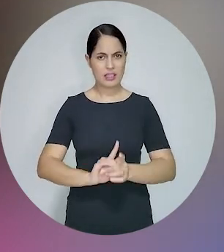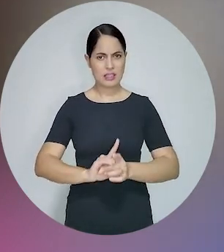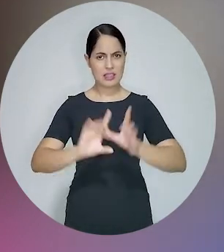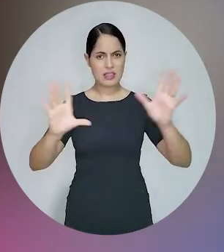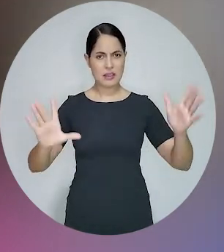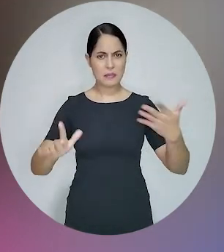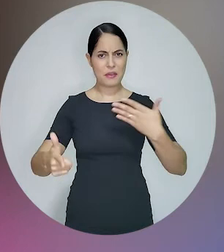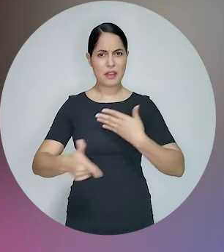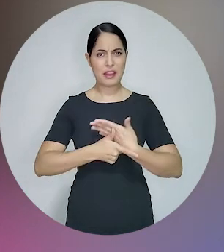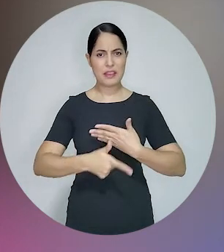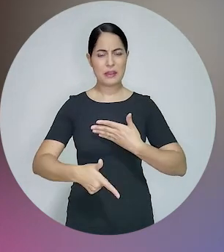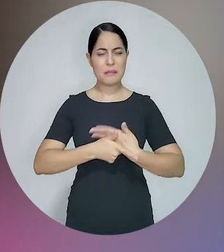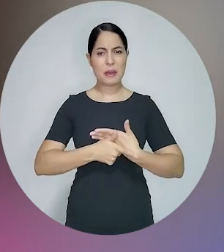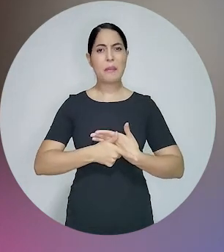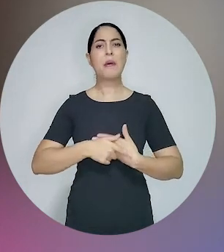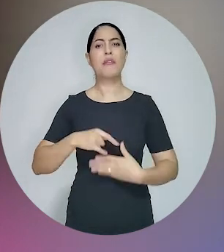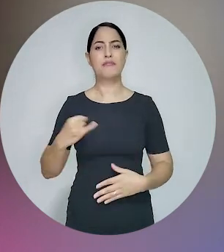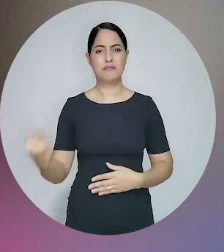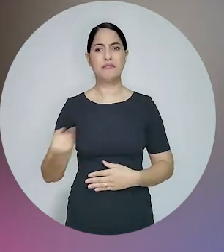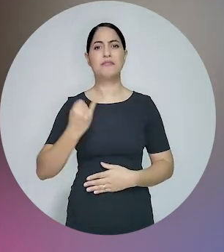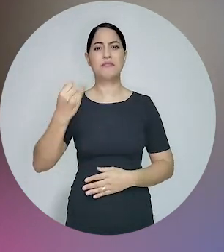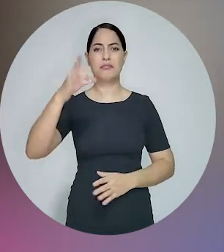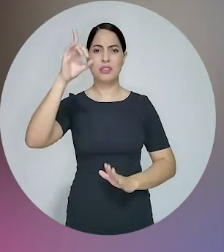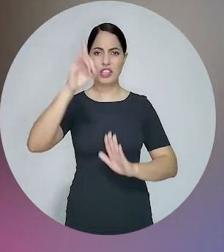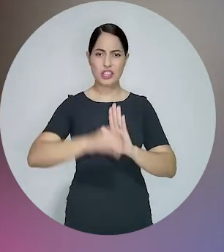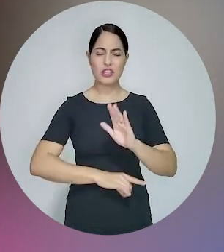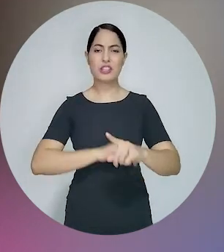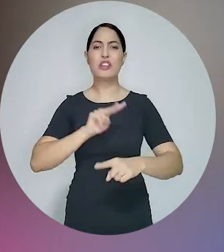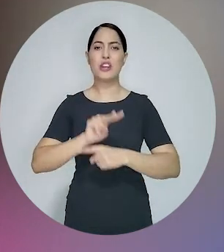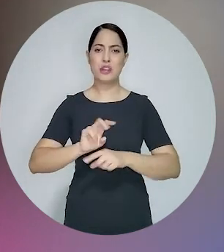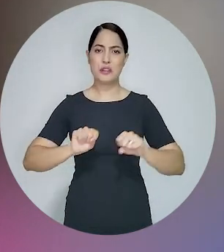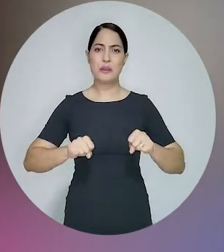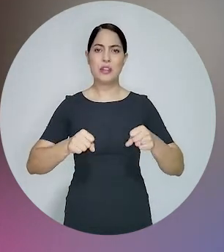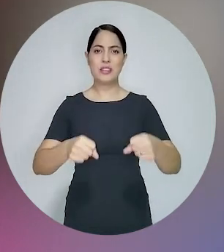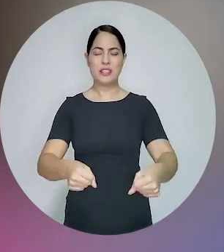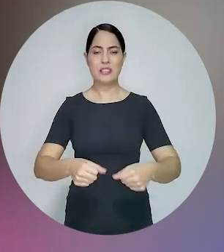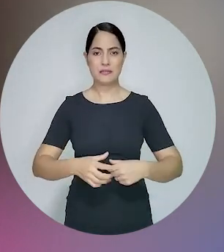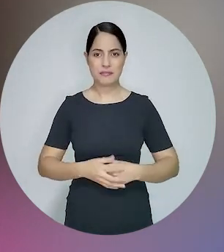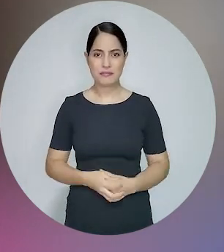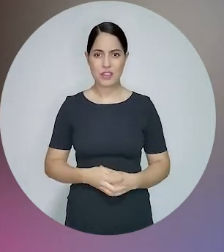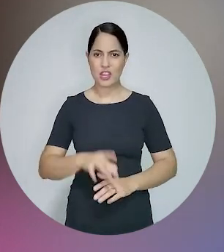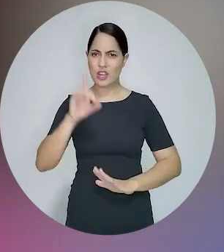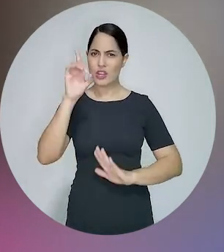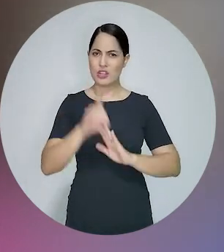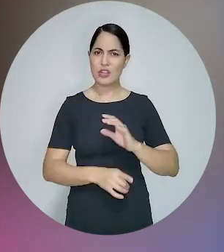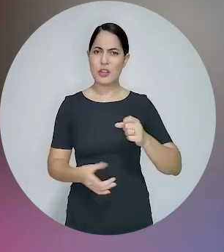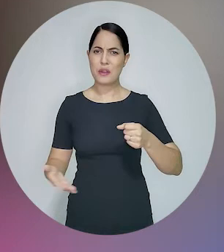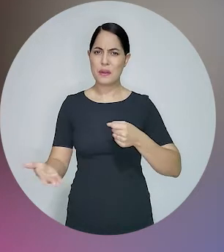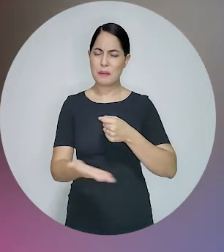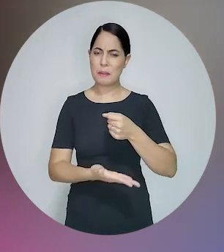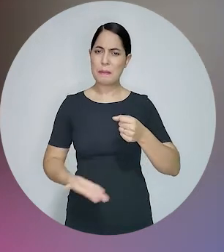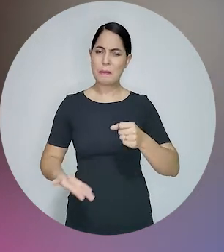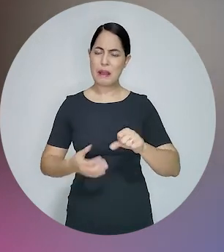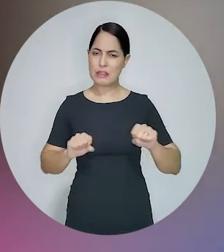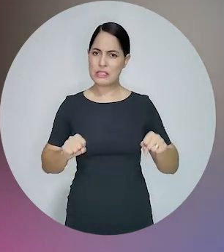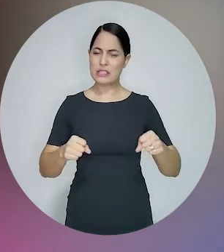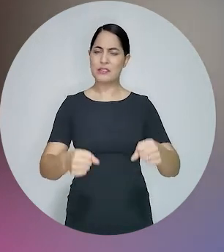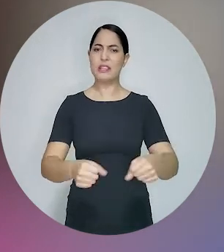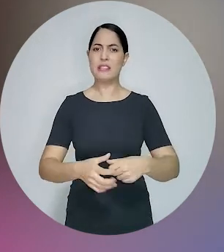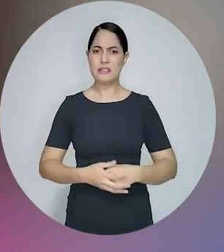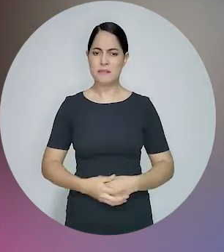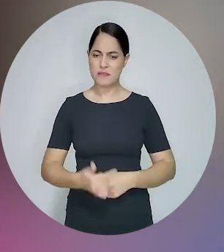seu papel fundamental de esteio e proteção do Estado de Direito, das garantias fundamentais,